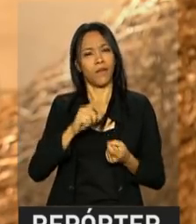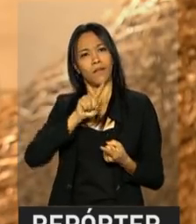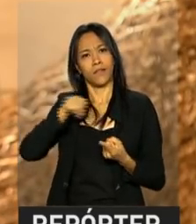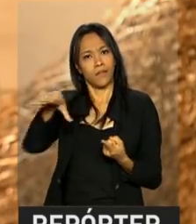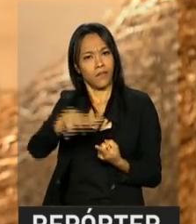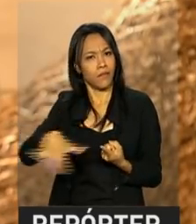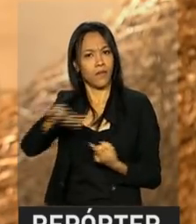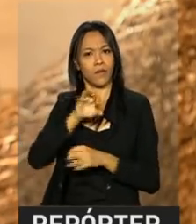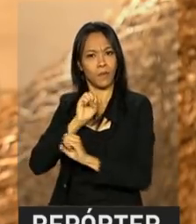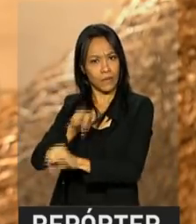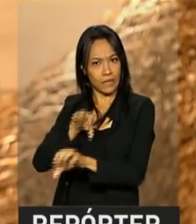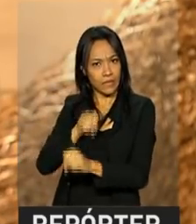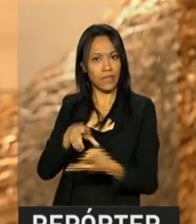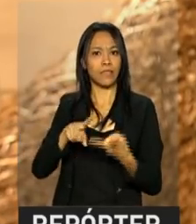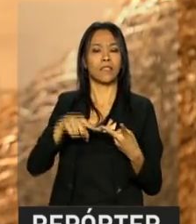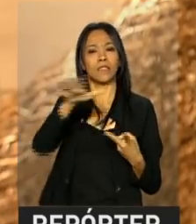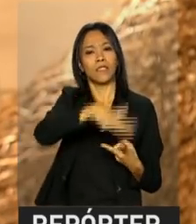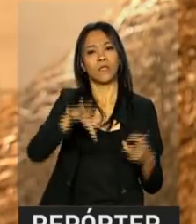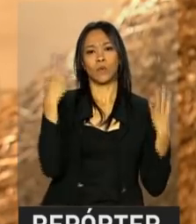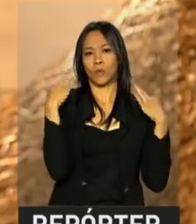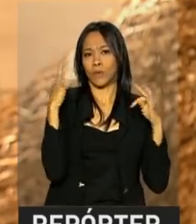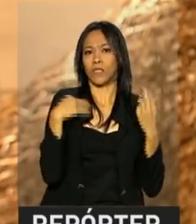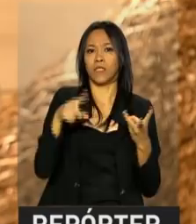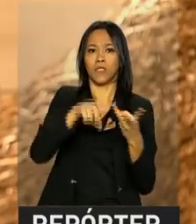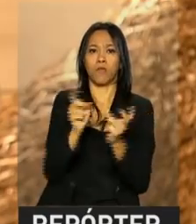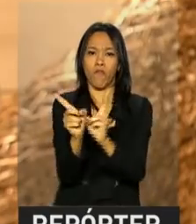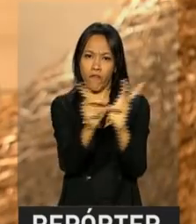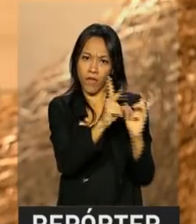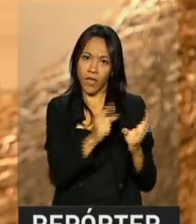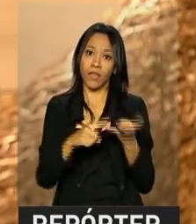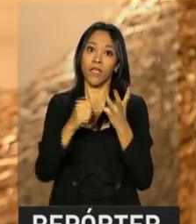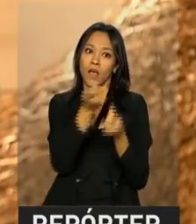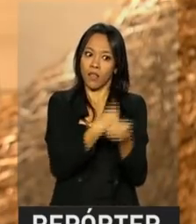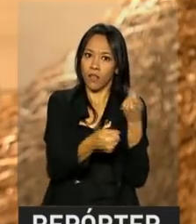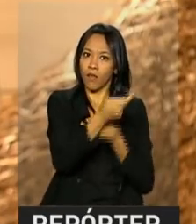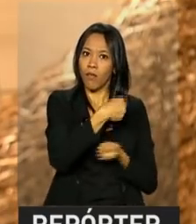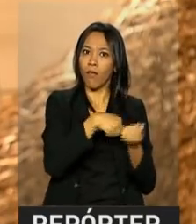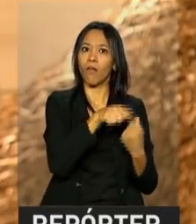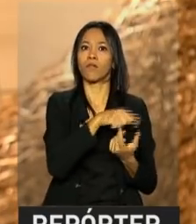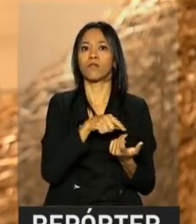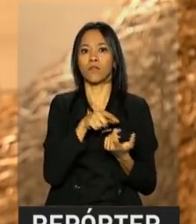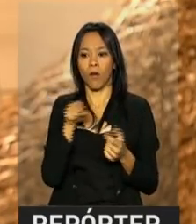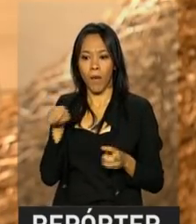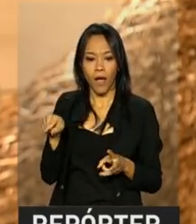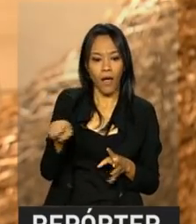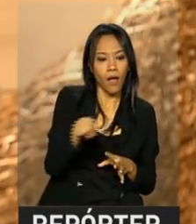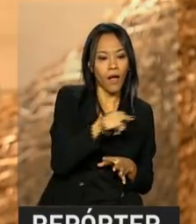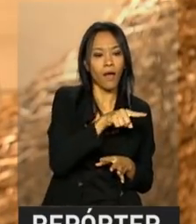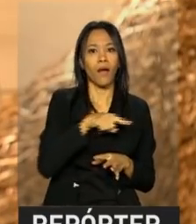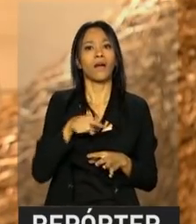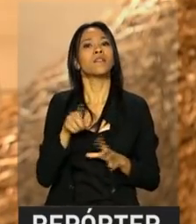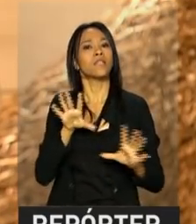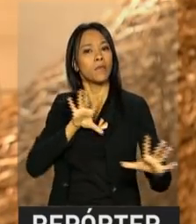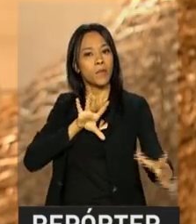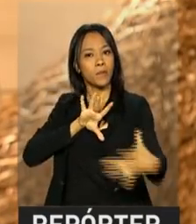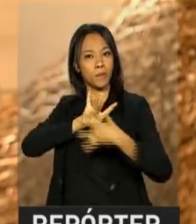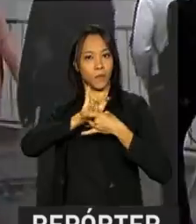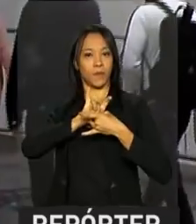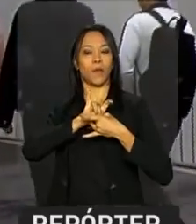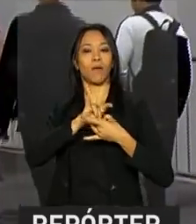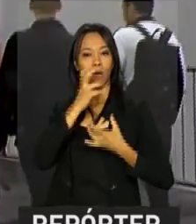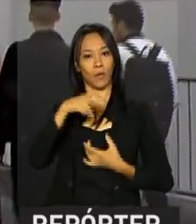educação, no turismo, no comércio, no negócio, mas sempre linkada com a cultura de cada